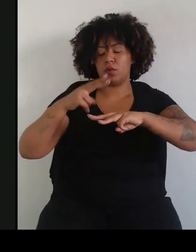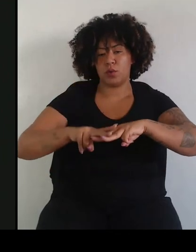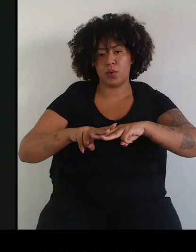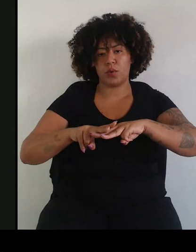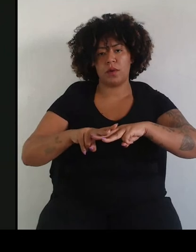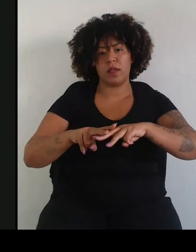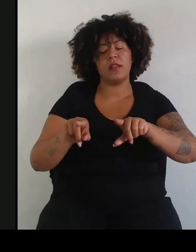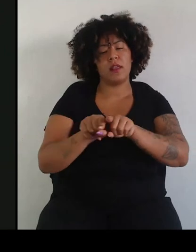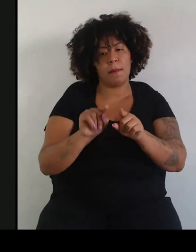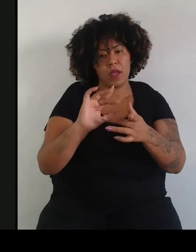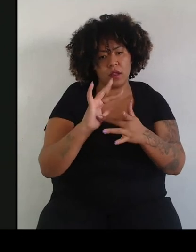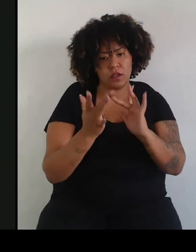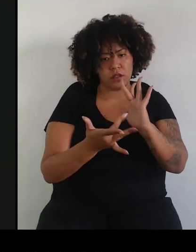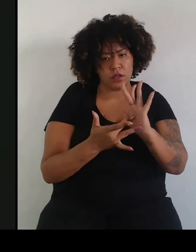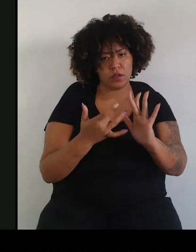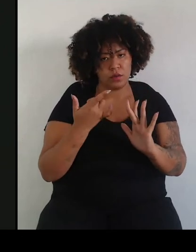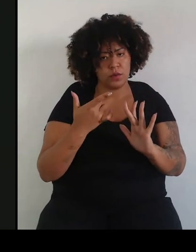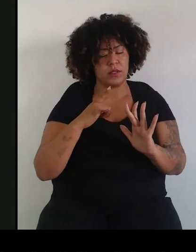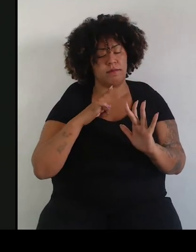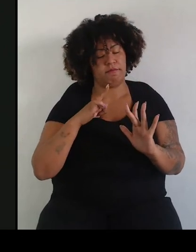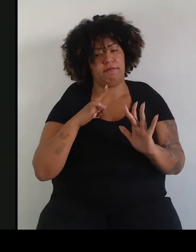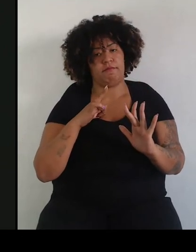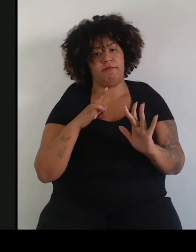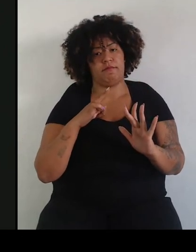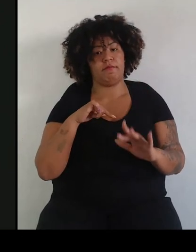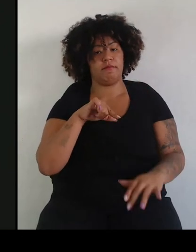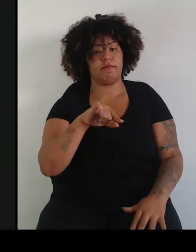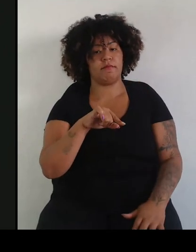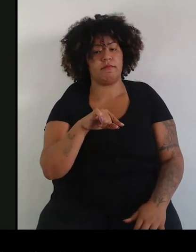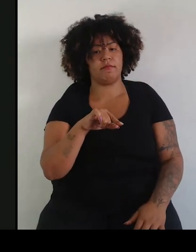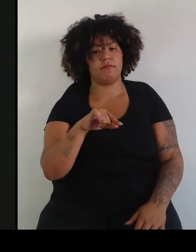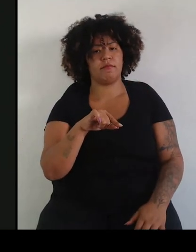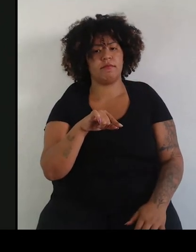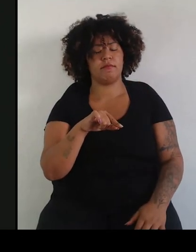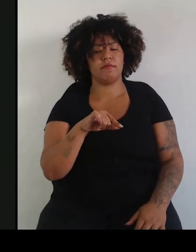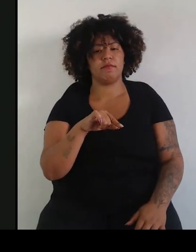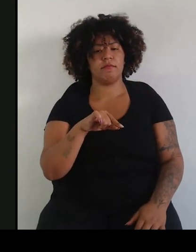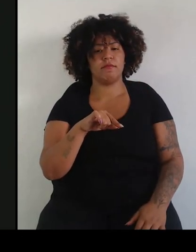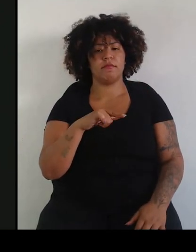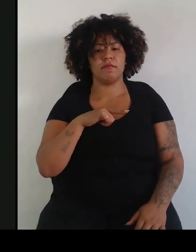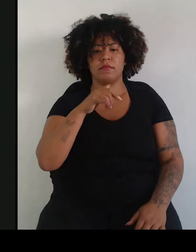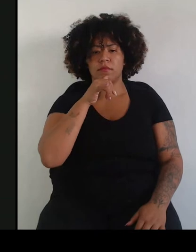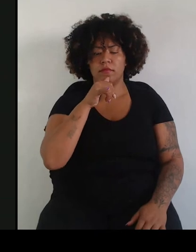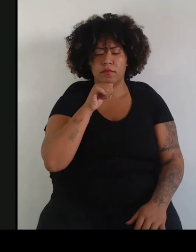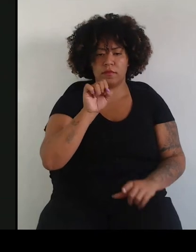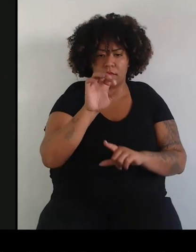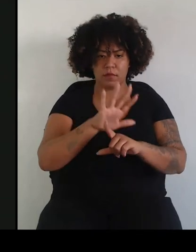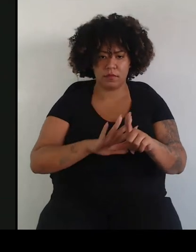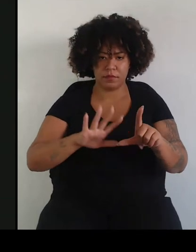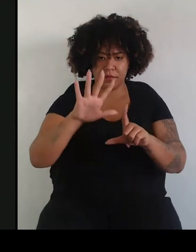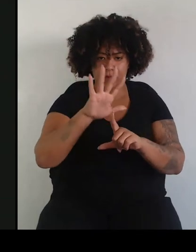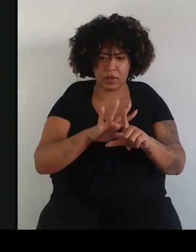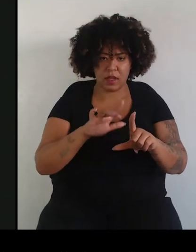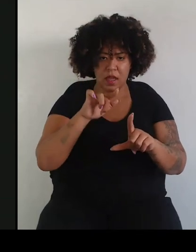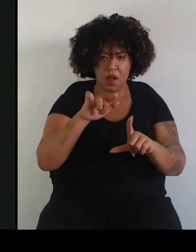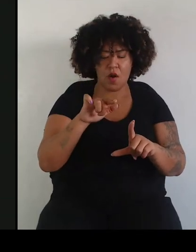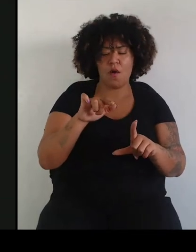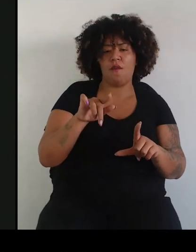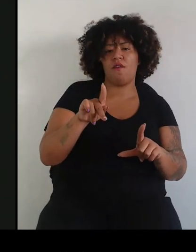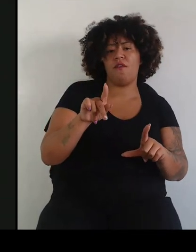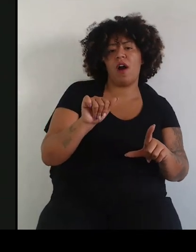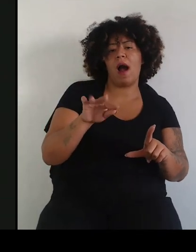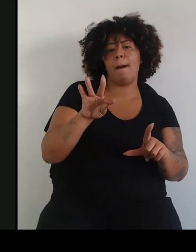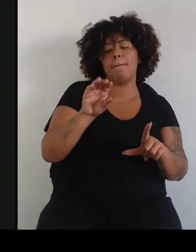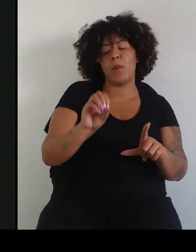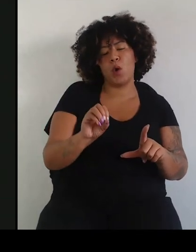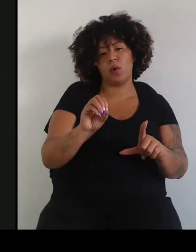vorais e vejo uma vagina dentada nós temos um falo de entrada e